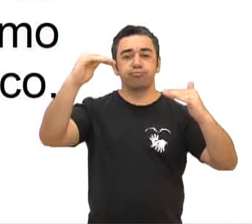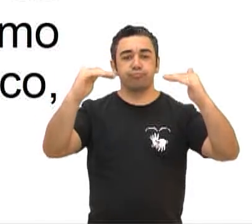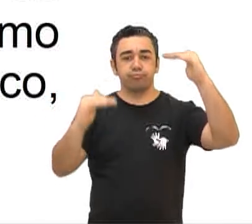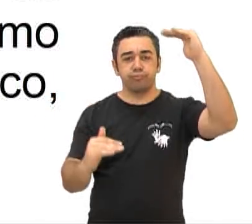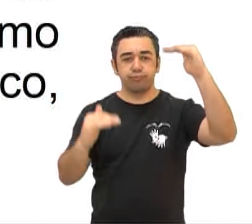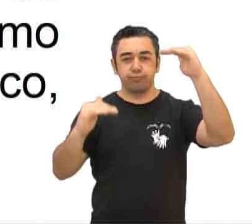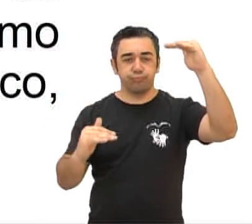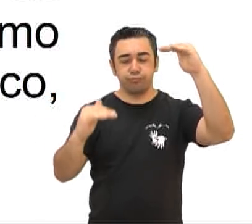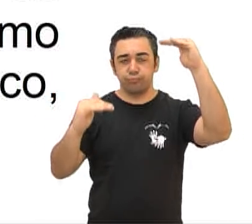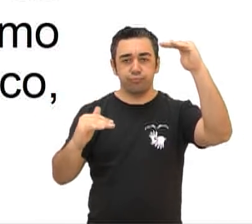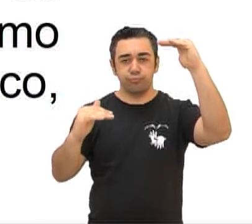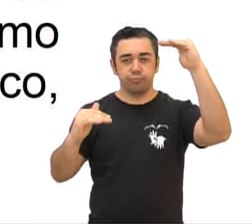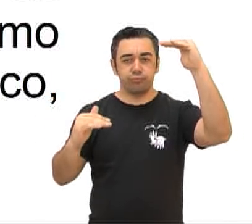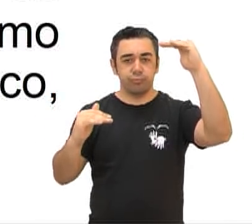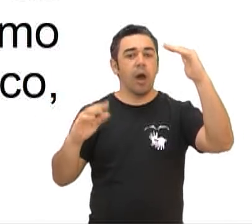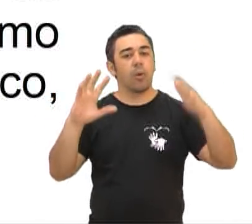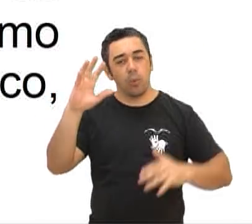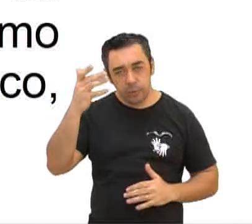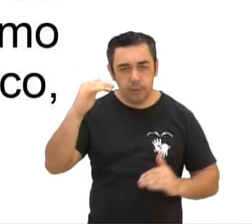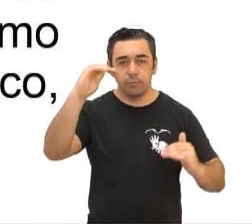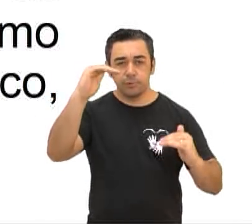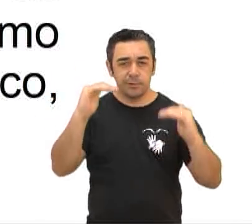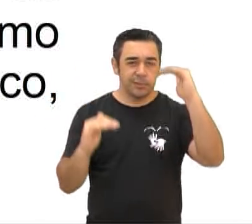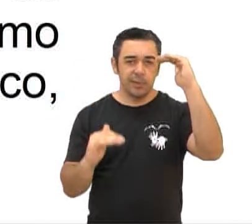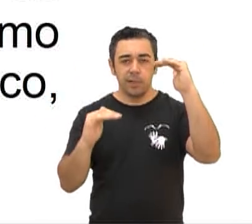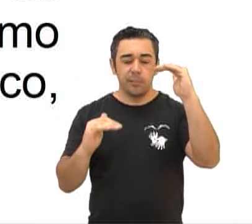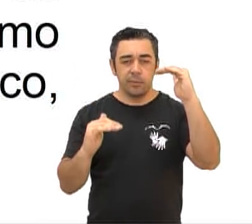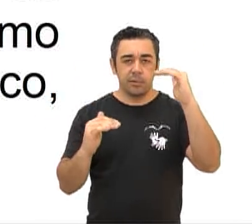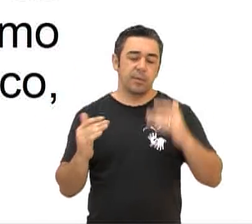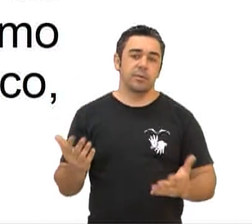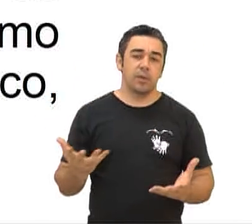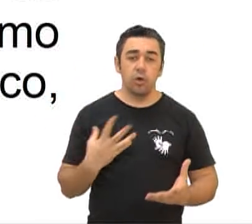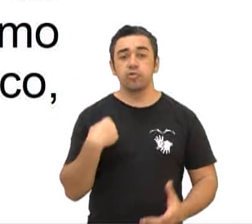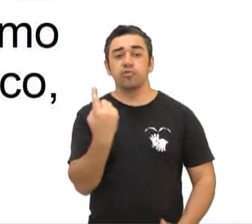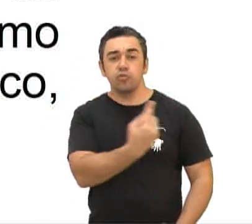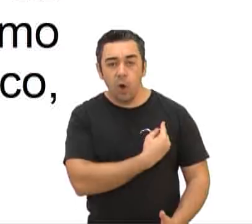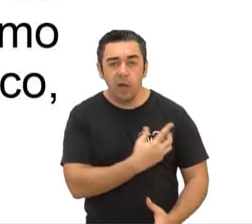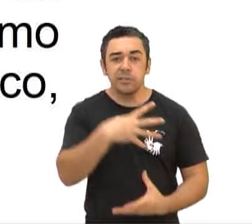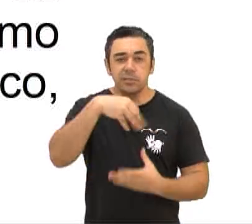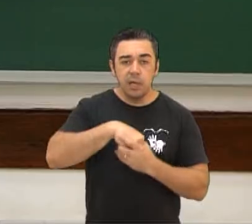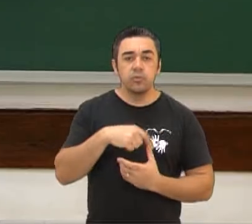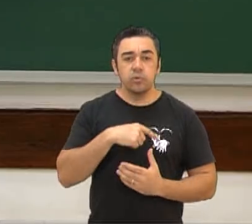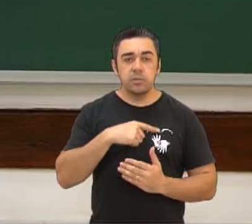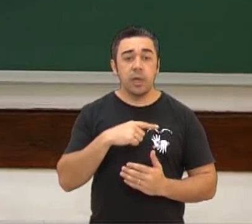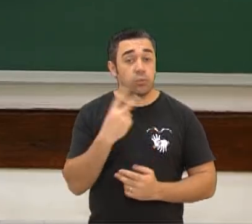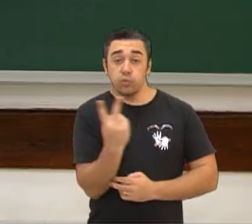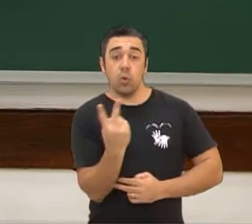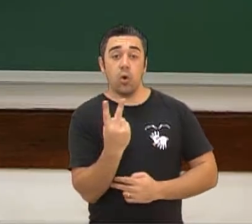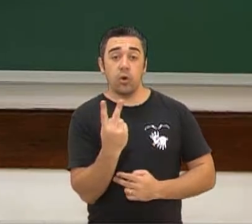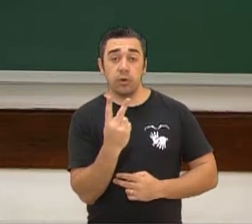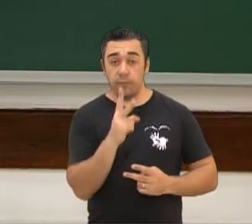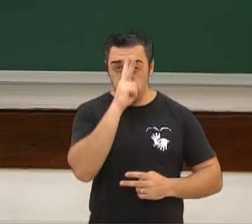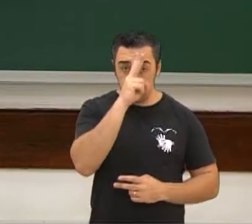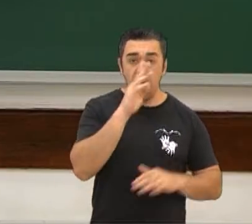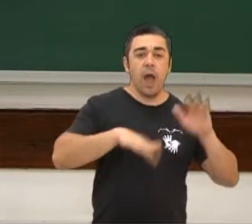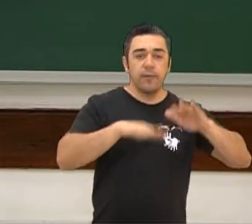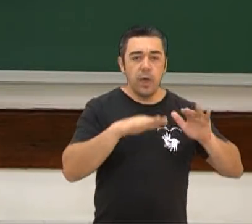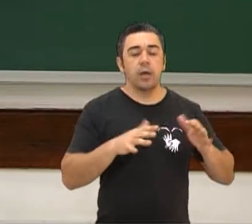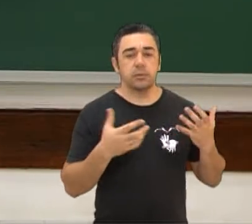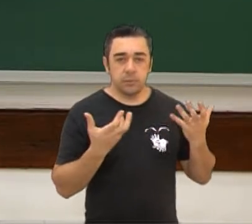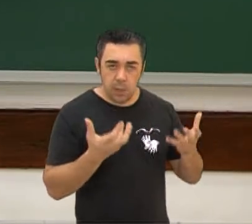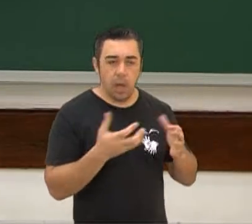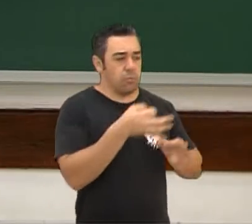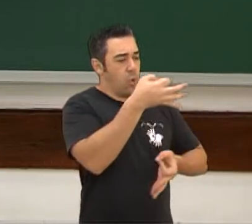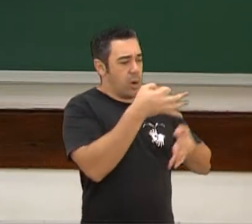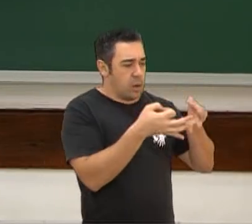duas pulsões complementares. Né? Existe dentro de nós uma força apolínea, né? Às vezes você quer manter as coisas em